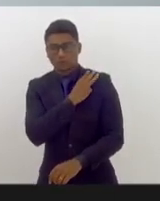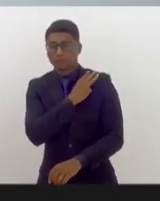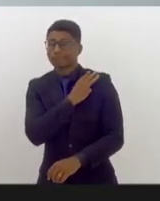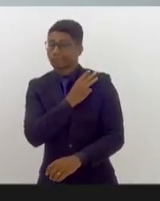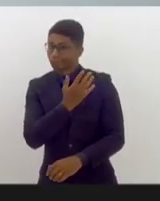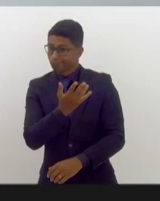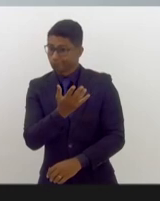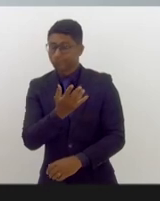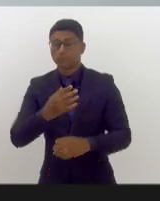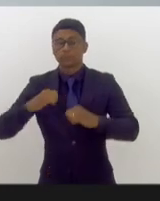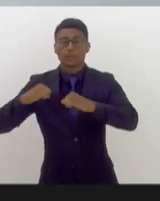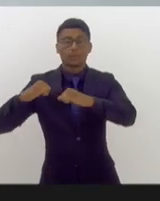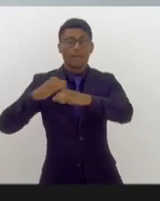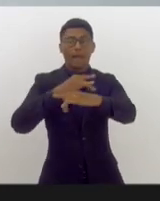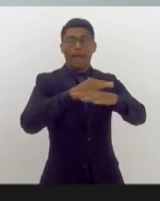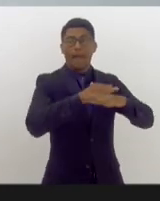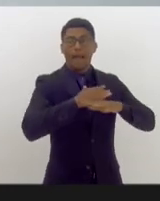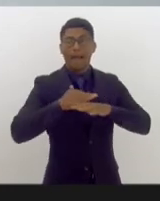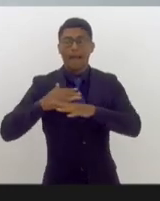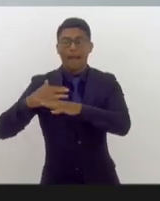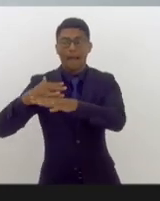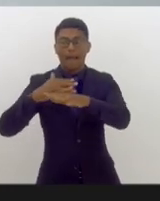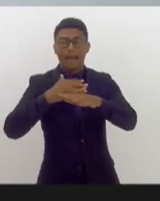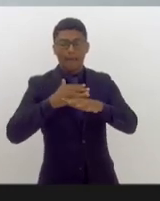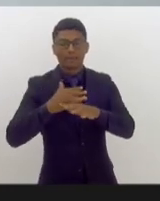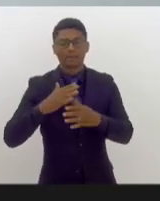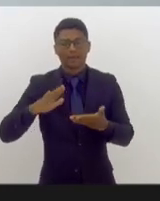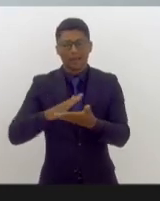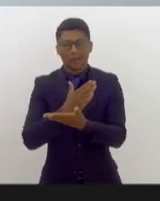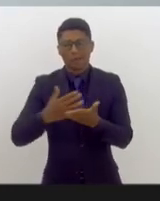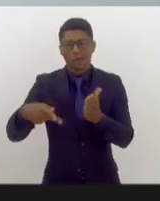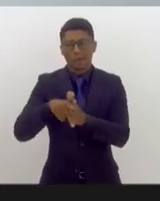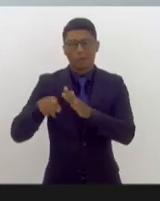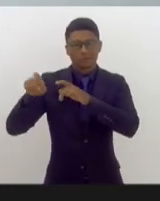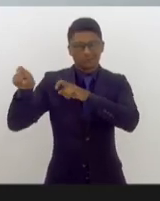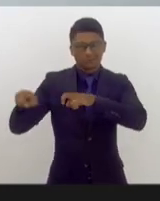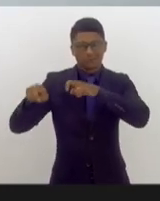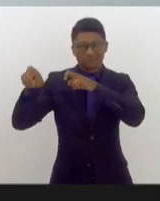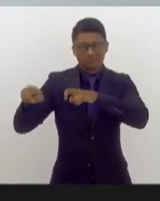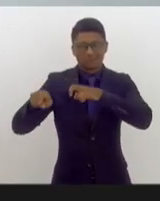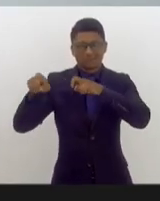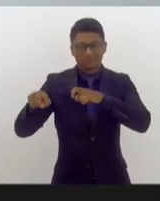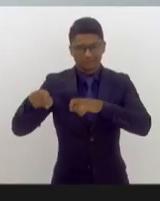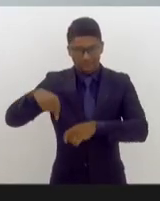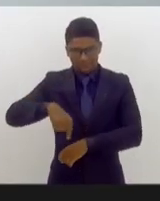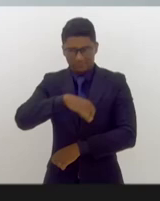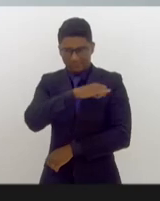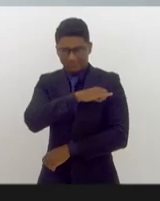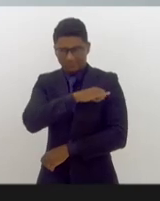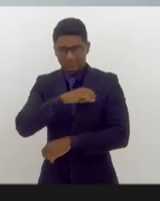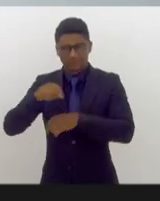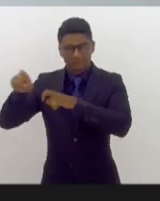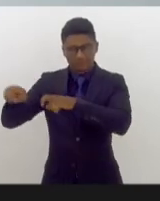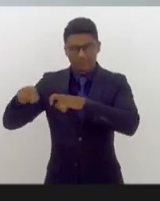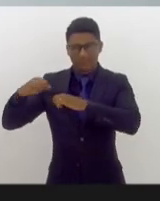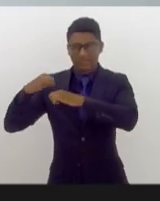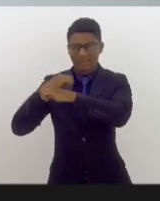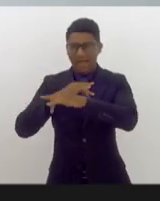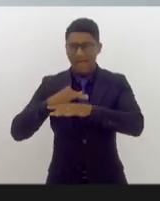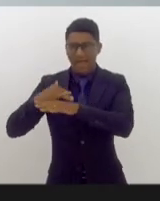Muitos municípios do interior do Estado do Rio de Janeiro não